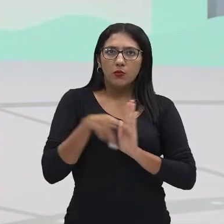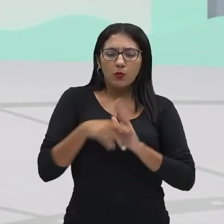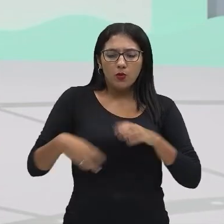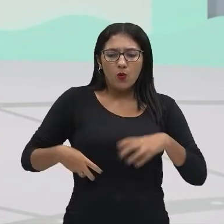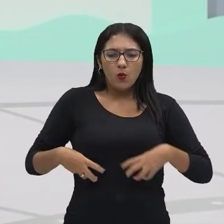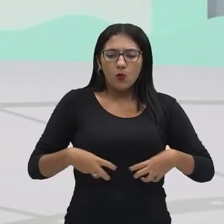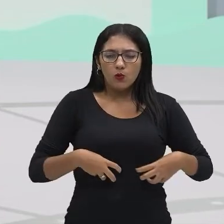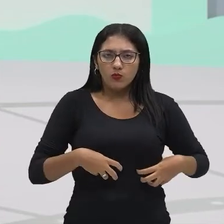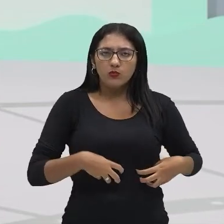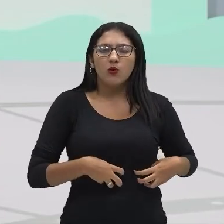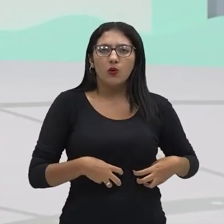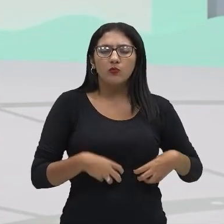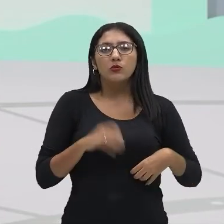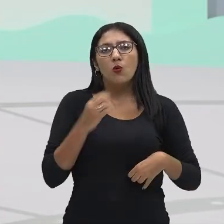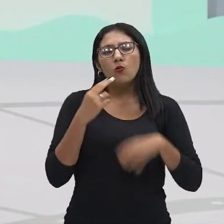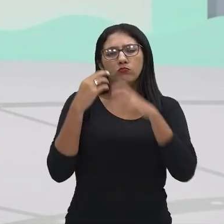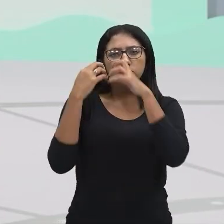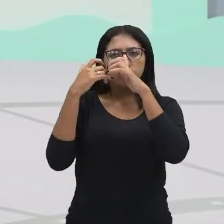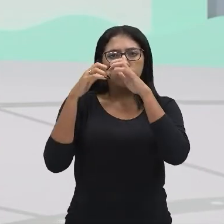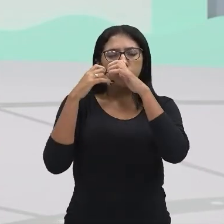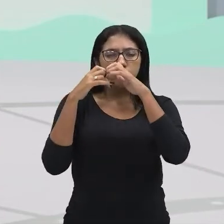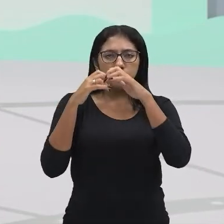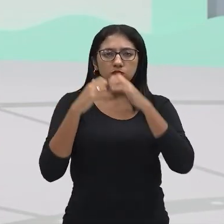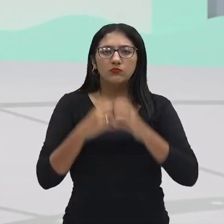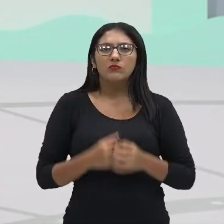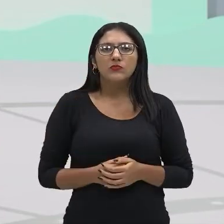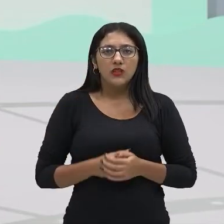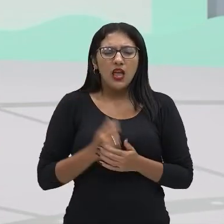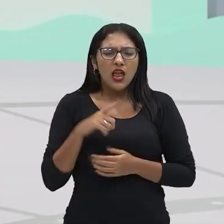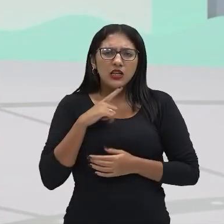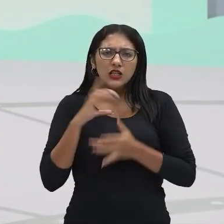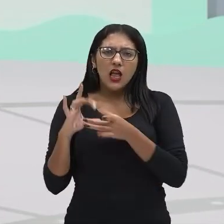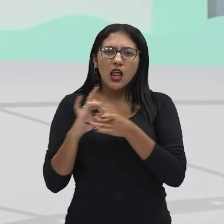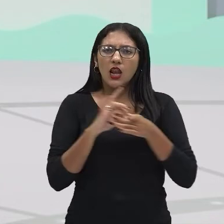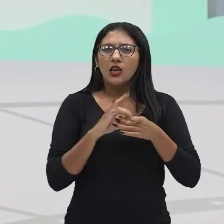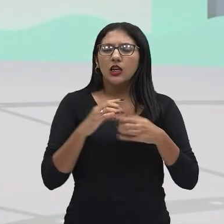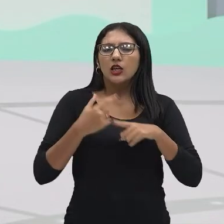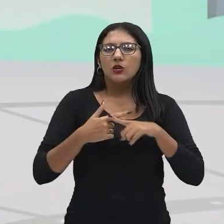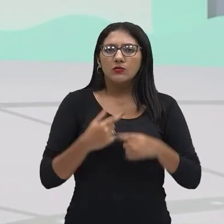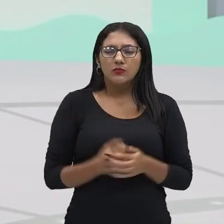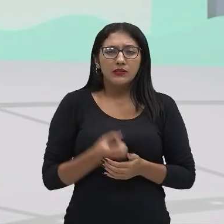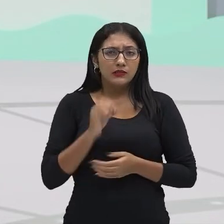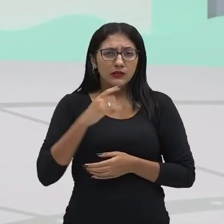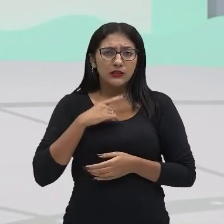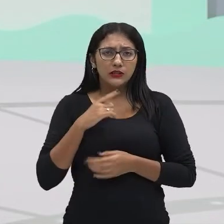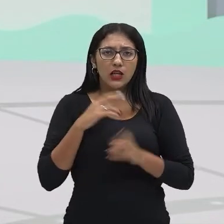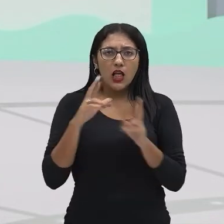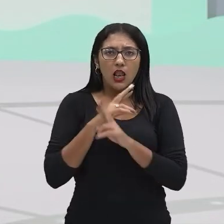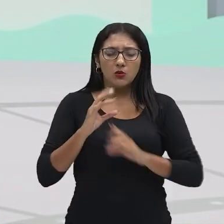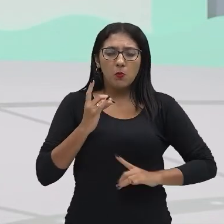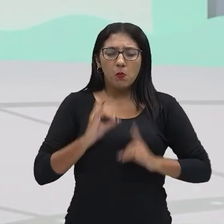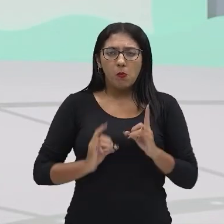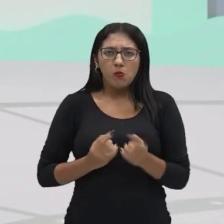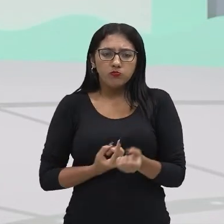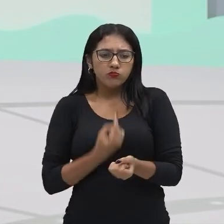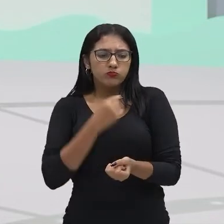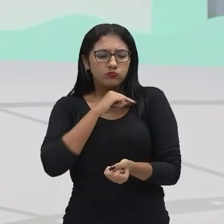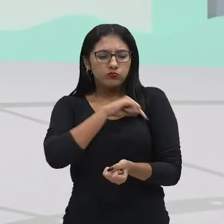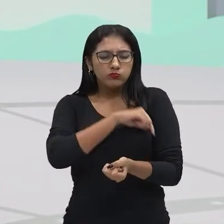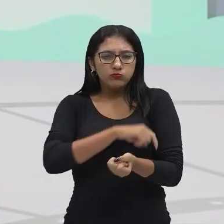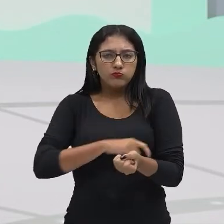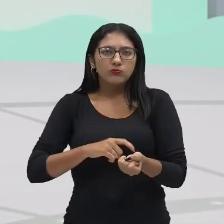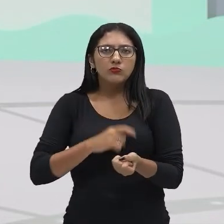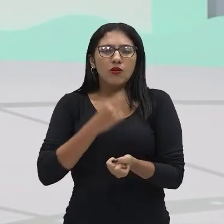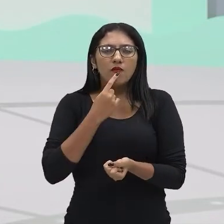pelas glândulas endócrinas. Eles são chamados de mensageiros porque quando eles caem na corrente sanguínea, apesar de ir para todo o